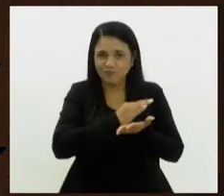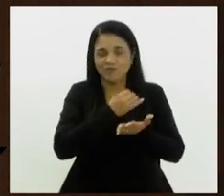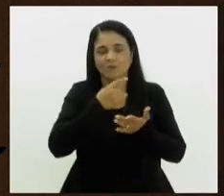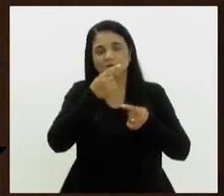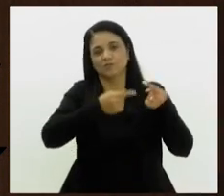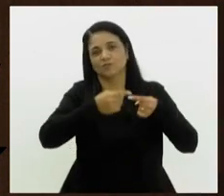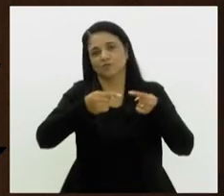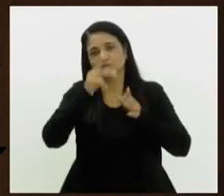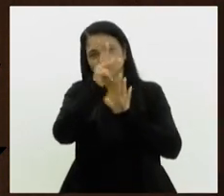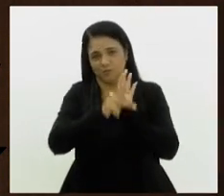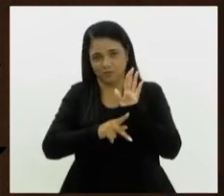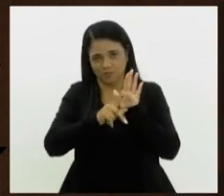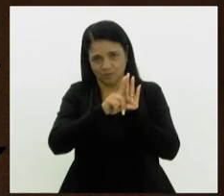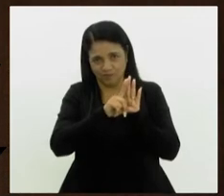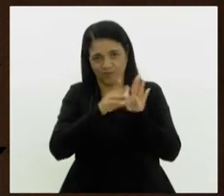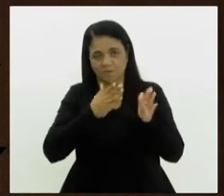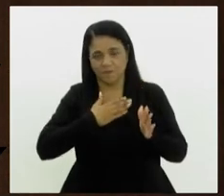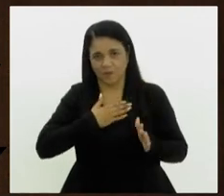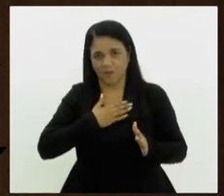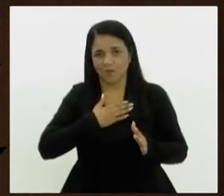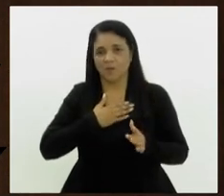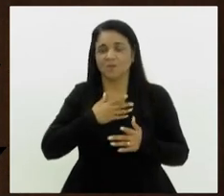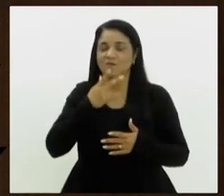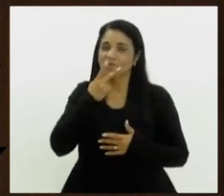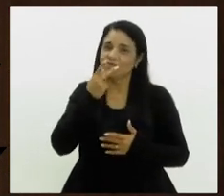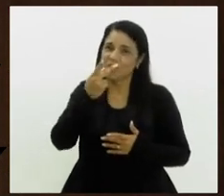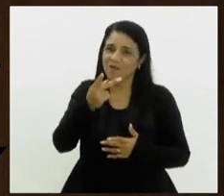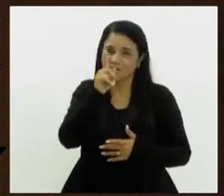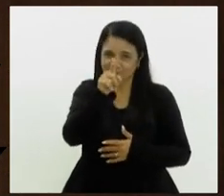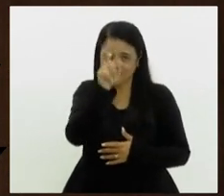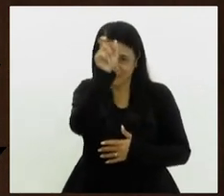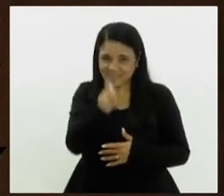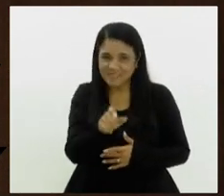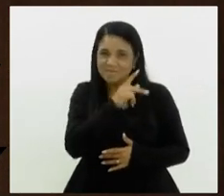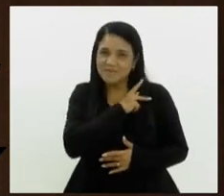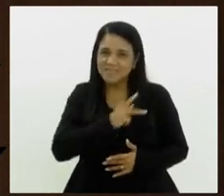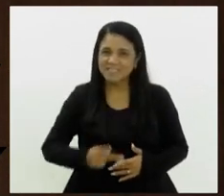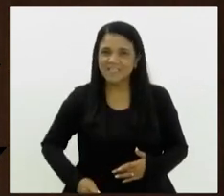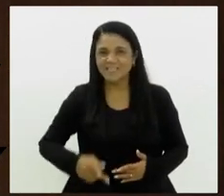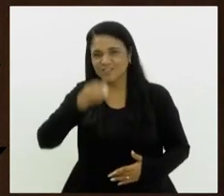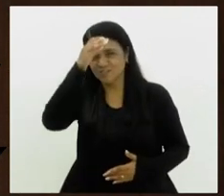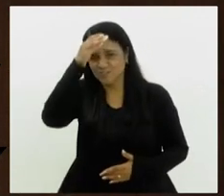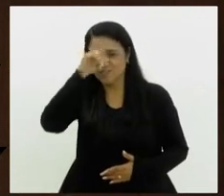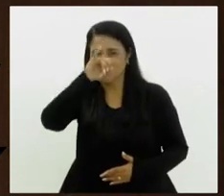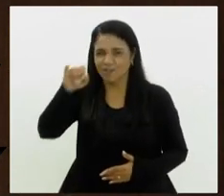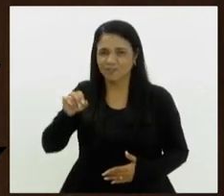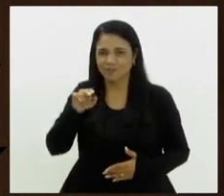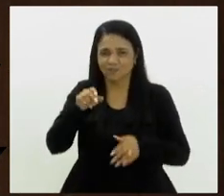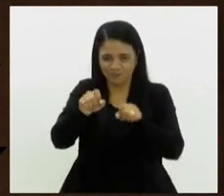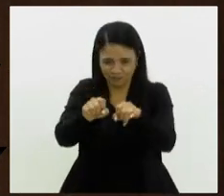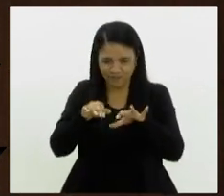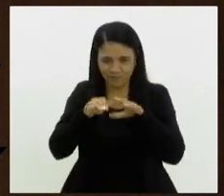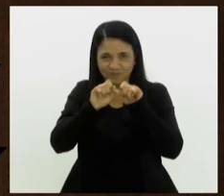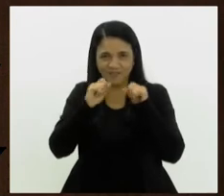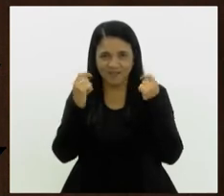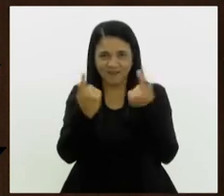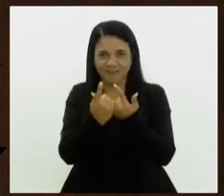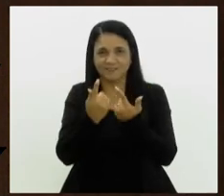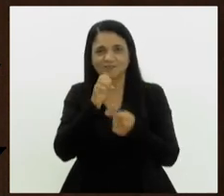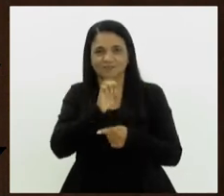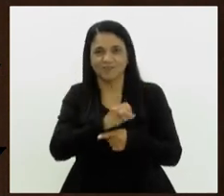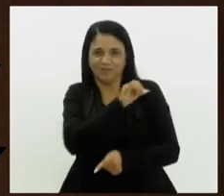só para lhe chamar de presidente Tia Ju do Poder Legislativo do Rio de Janeiro. Bem, eu